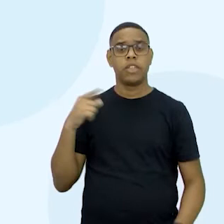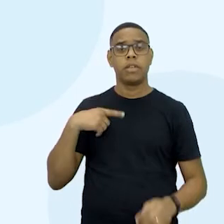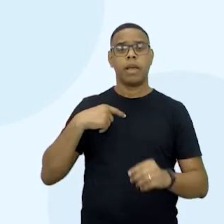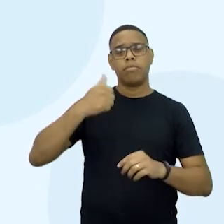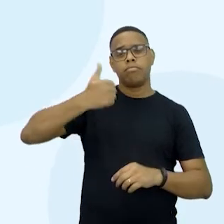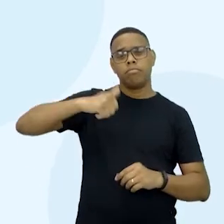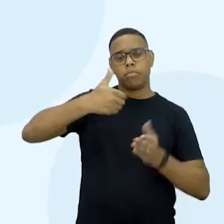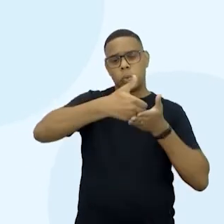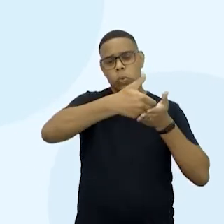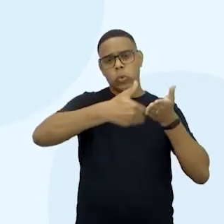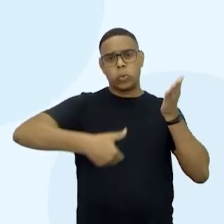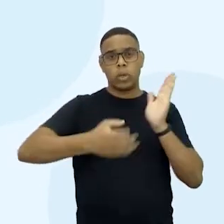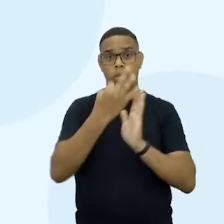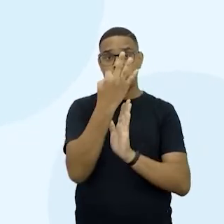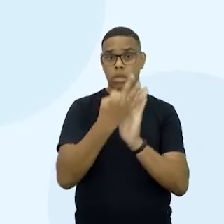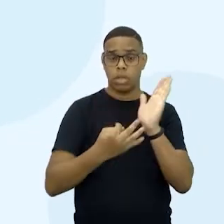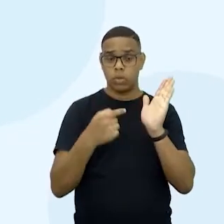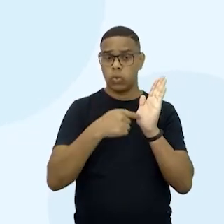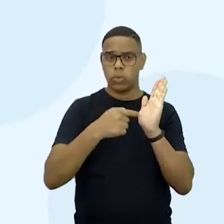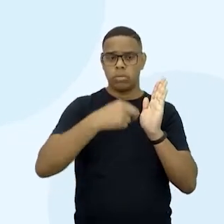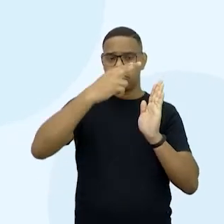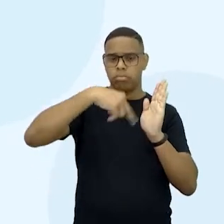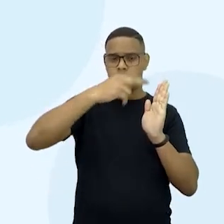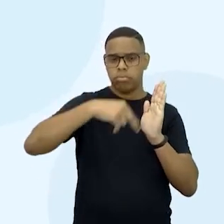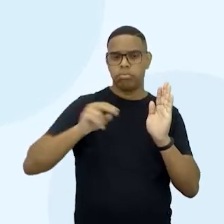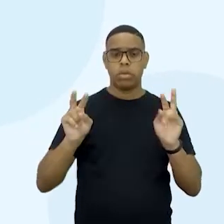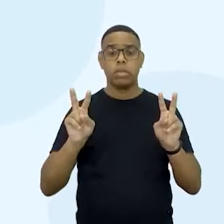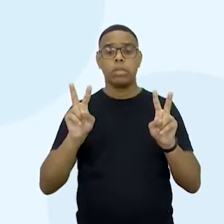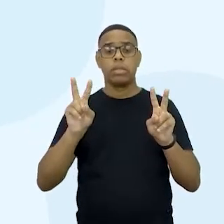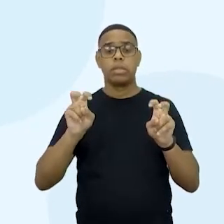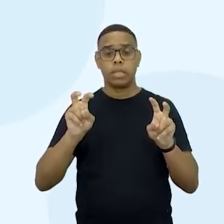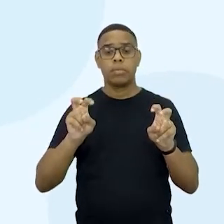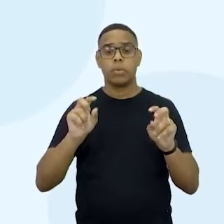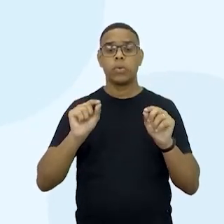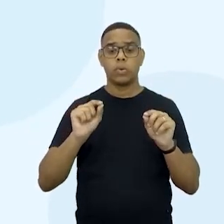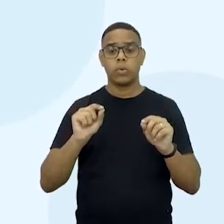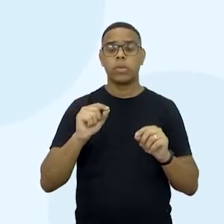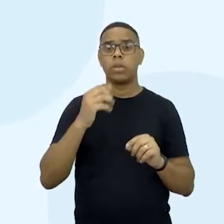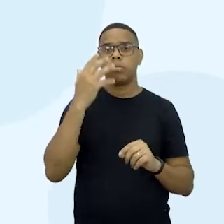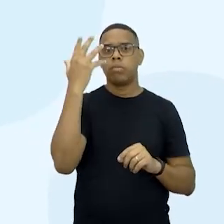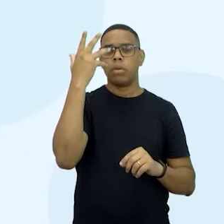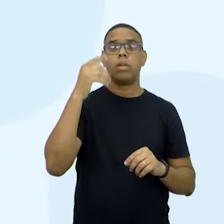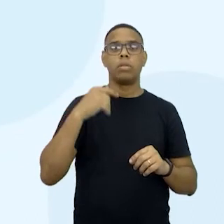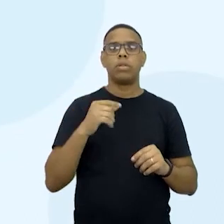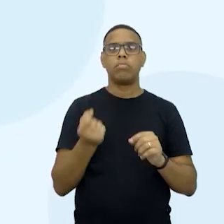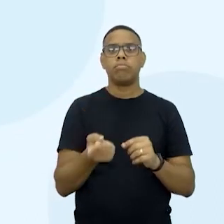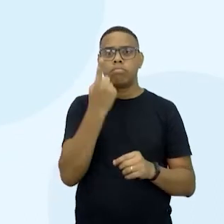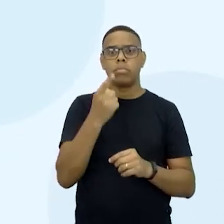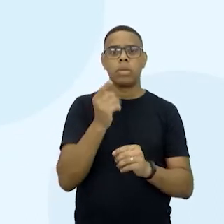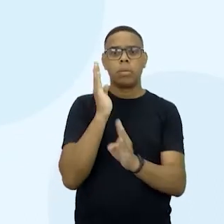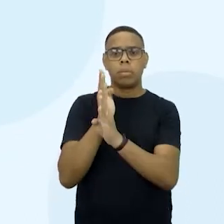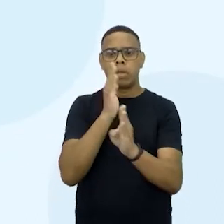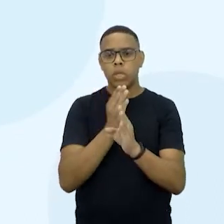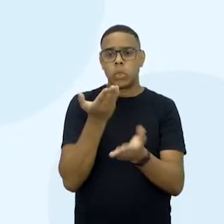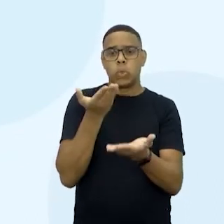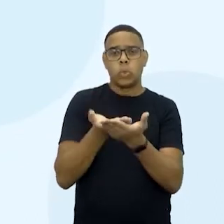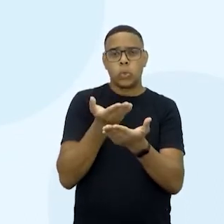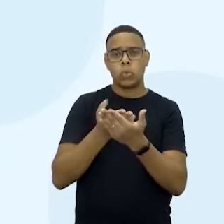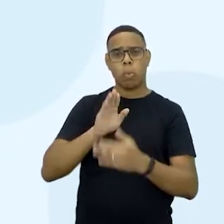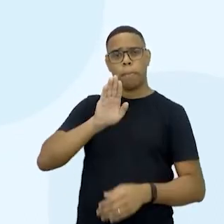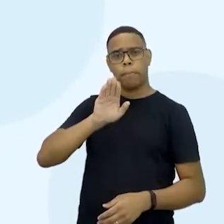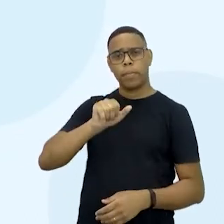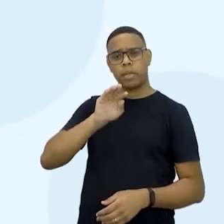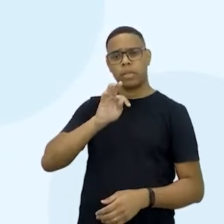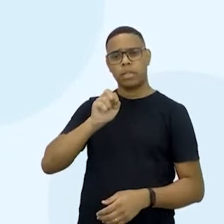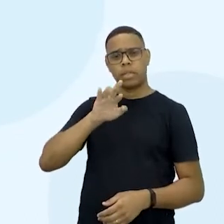geral a respeito dele o texto né tem o título é a sua assinantes revelações do estudo de bactérias que